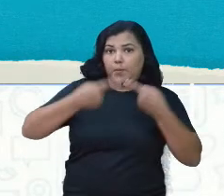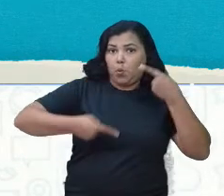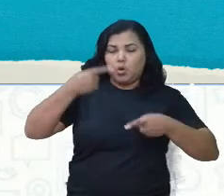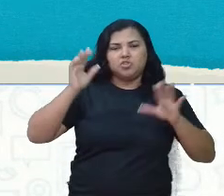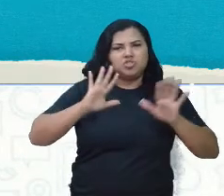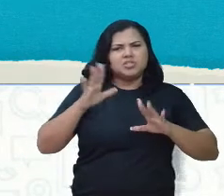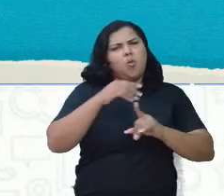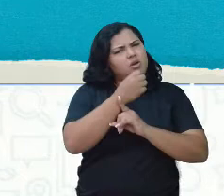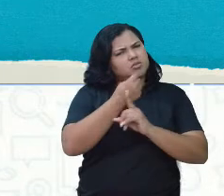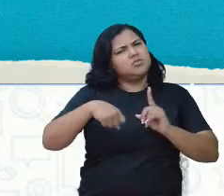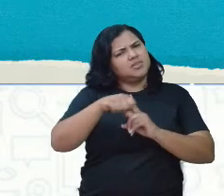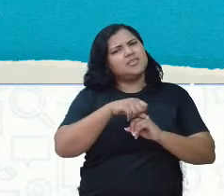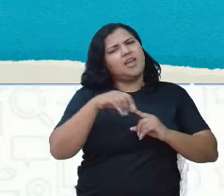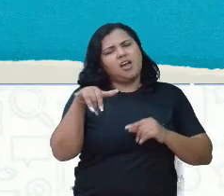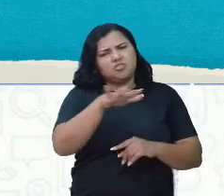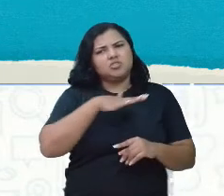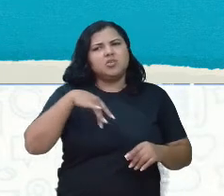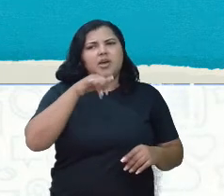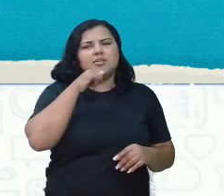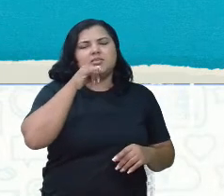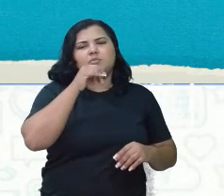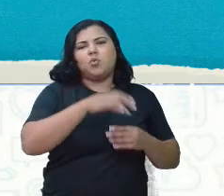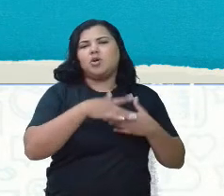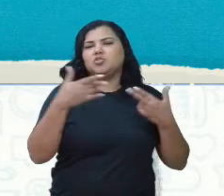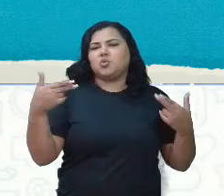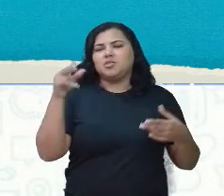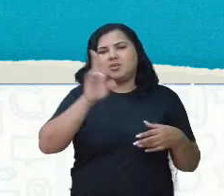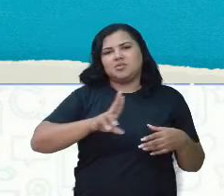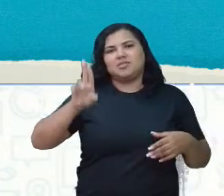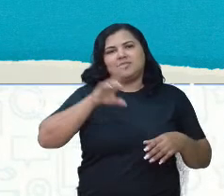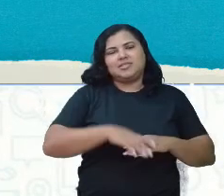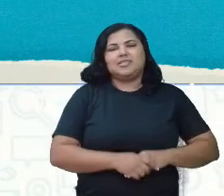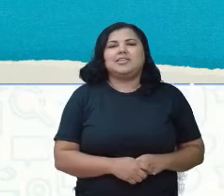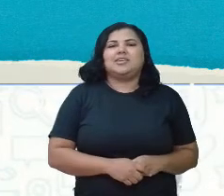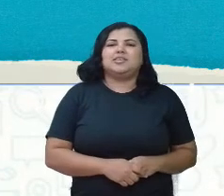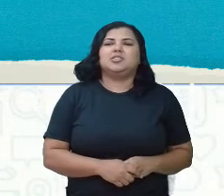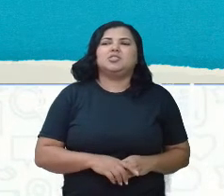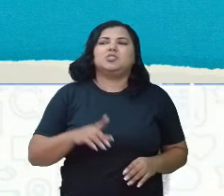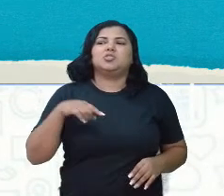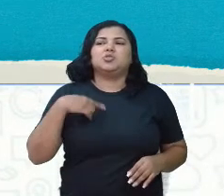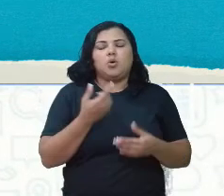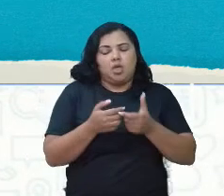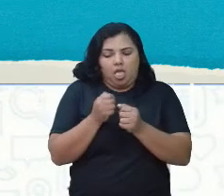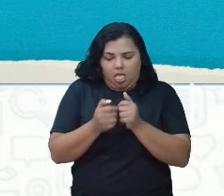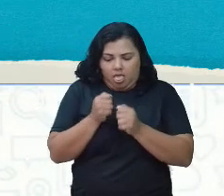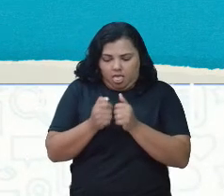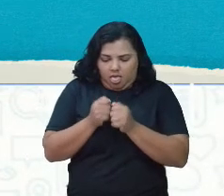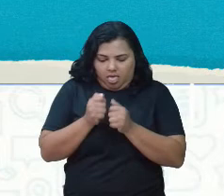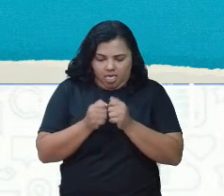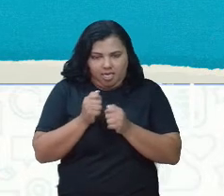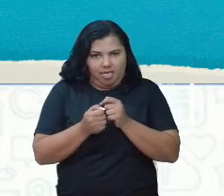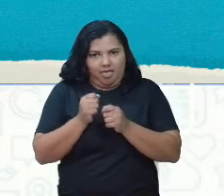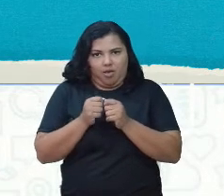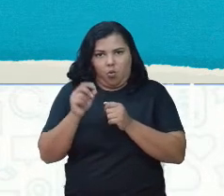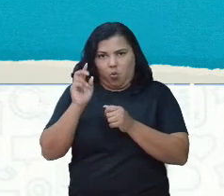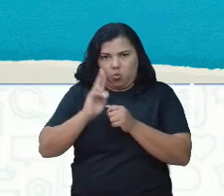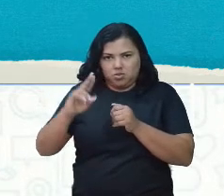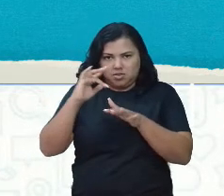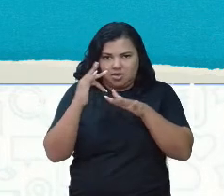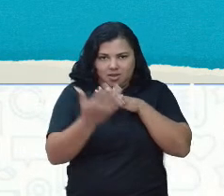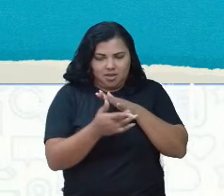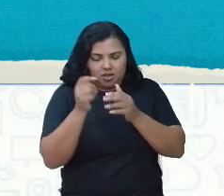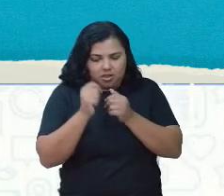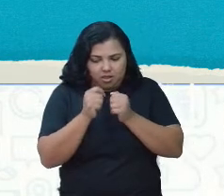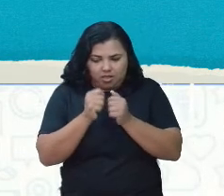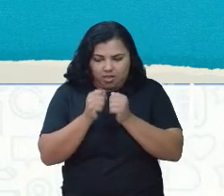à sociedade mesmo. Por exemplo, uma coisa que é muito usada, essa coisa da gente estar o tempo todo no celular, né? Das redes sociais,